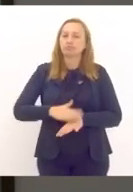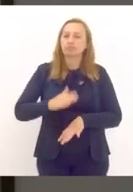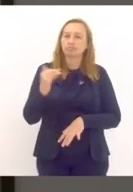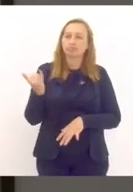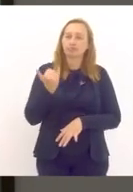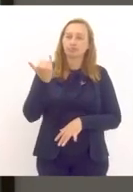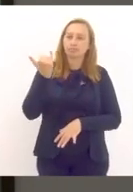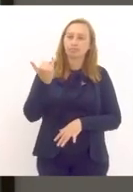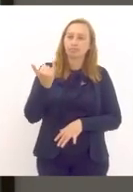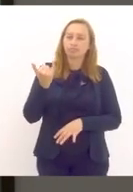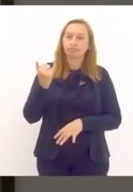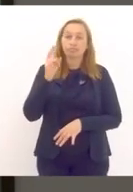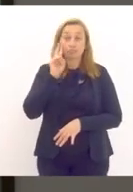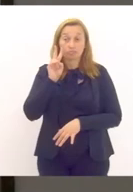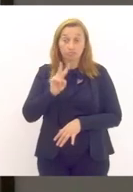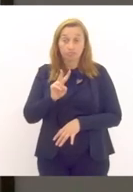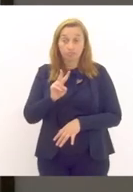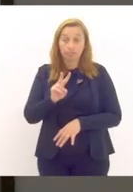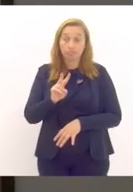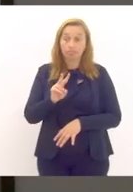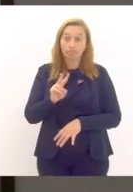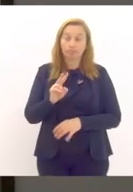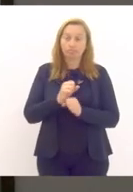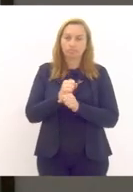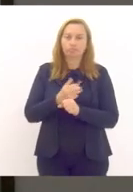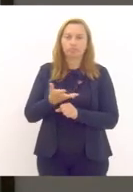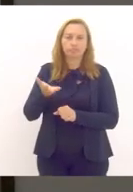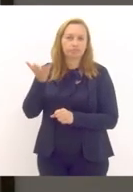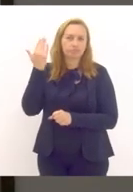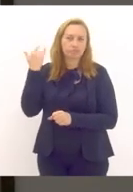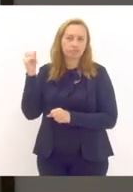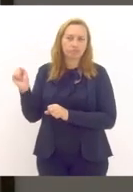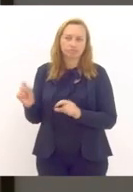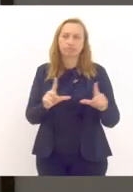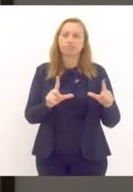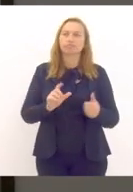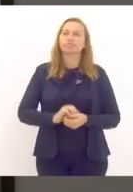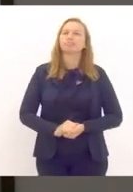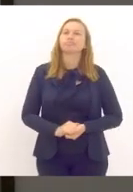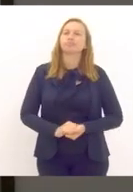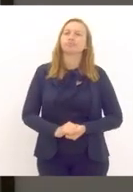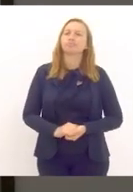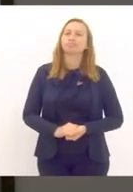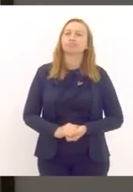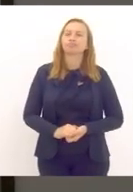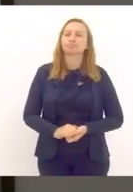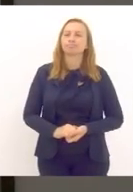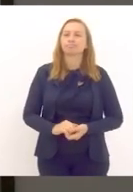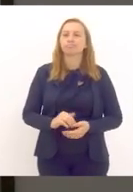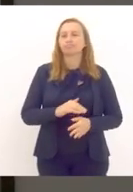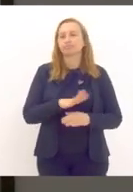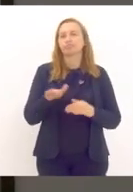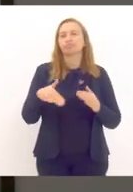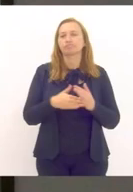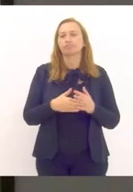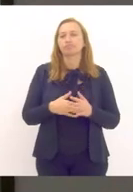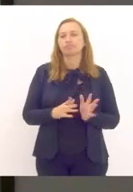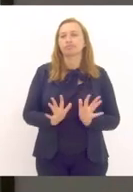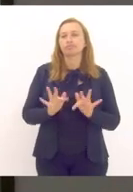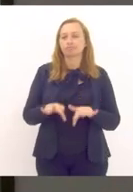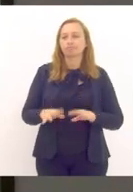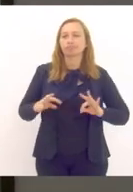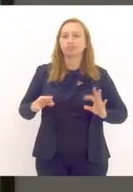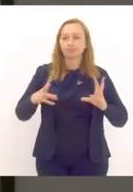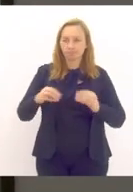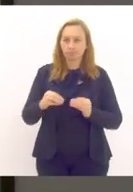ano passado no acumulado. Pedro, pode ir para o próximo, por favor? É olhar o ano inteiro. Ou seja, no final das